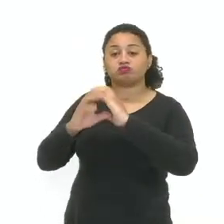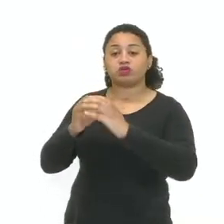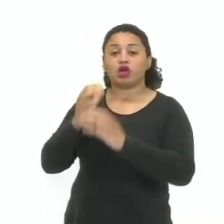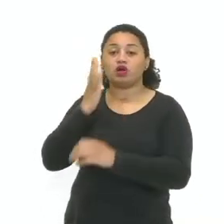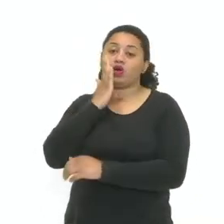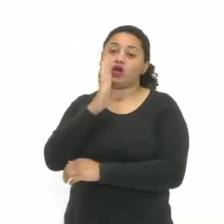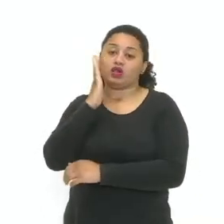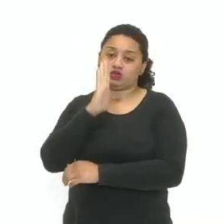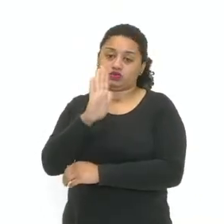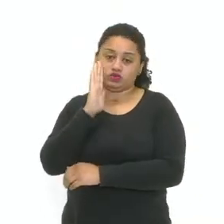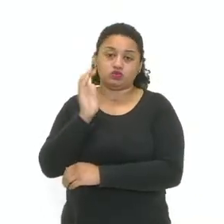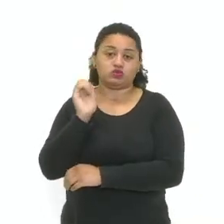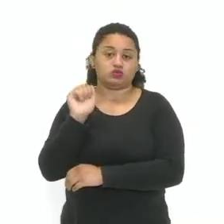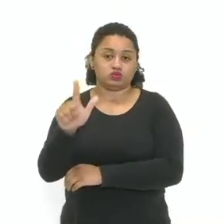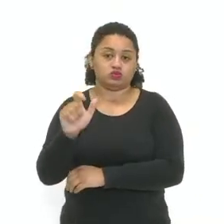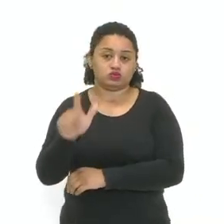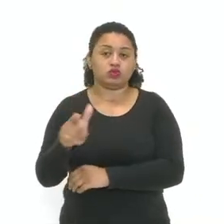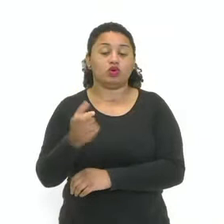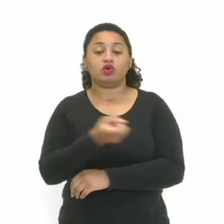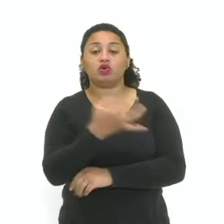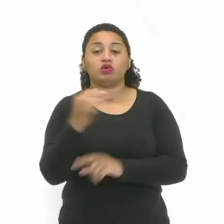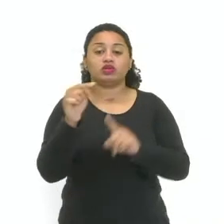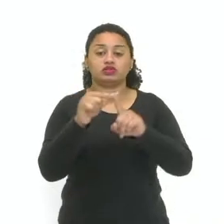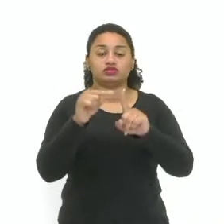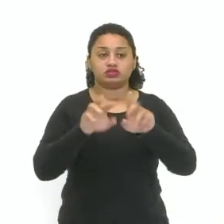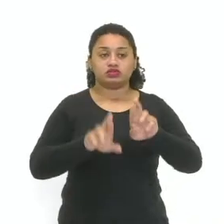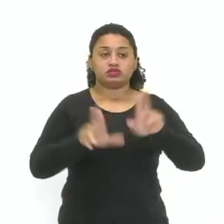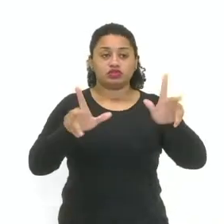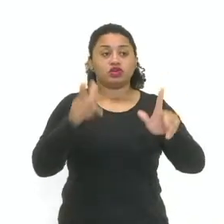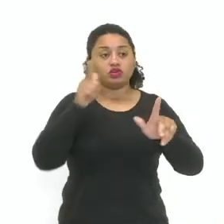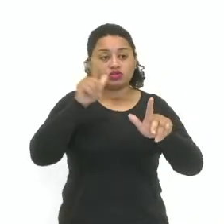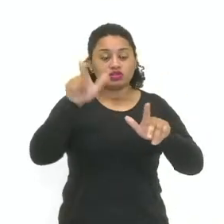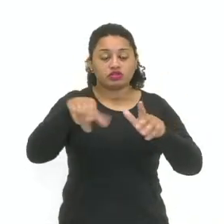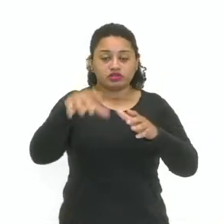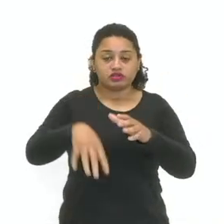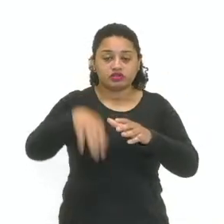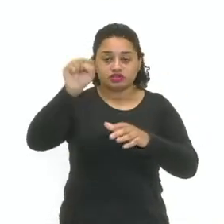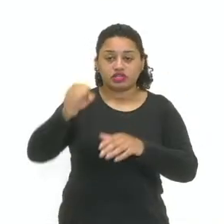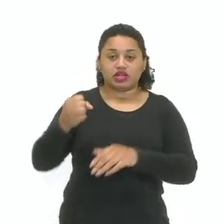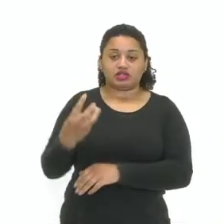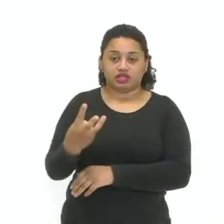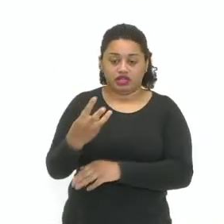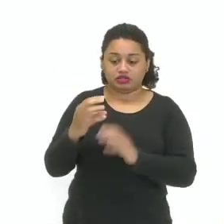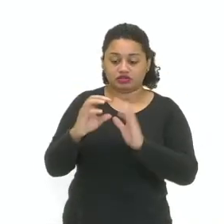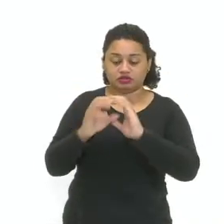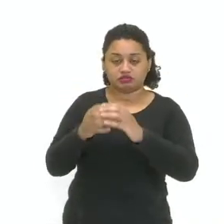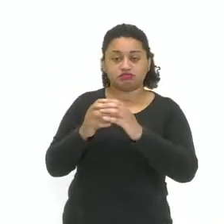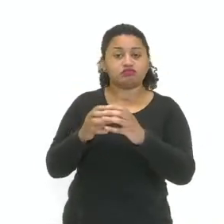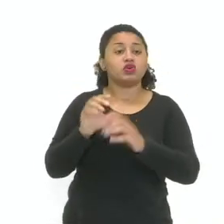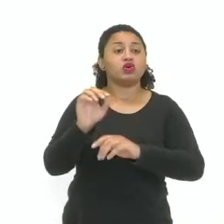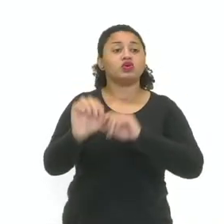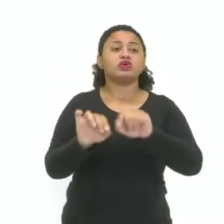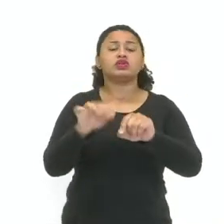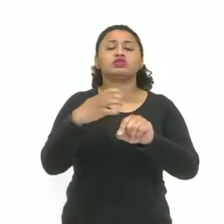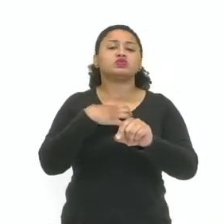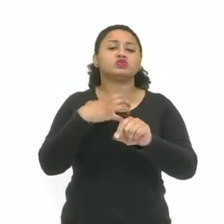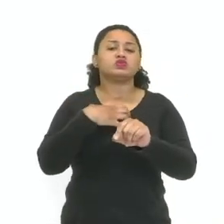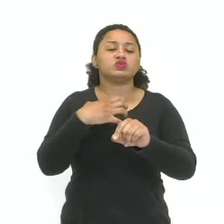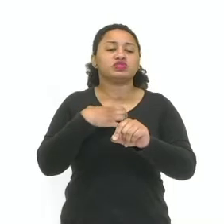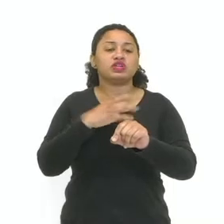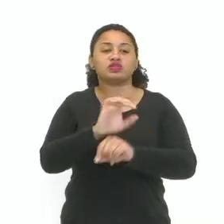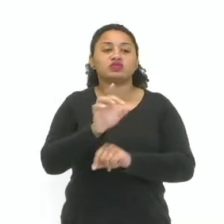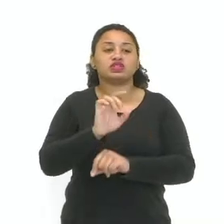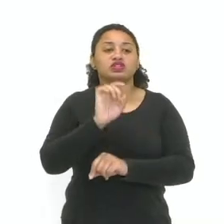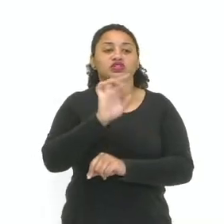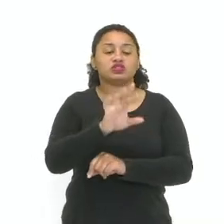azuis. De quantas maneiras diferentes podemos retirar 3 bolas de modo que não saiam